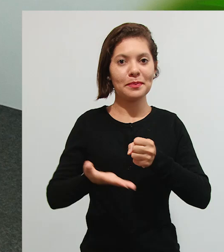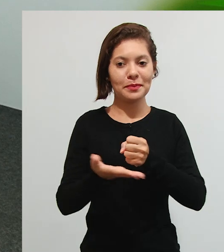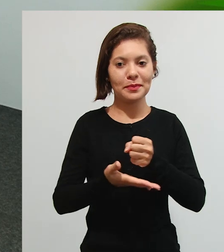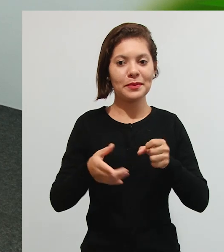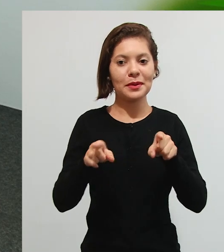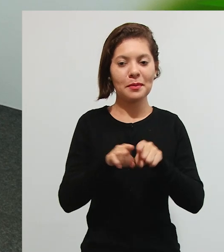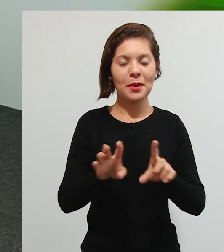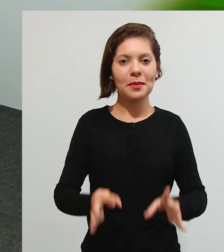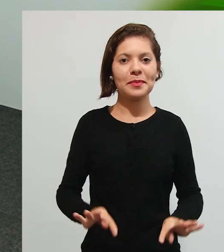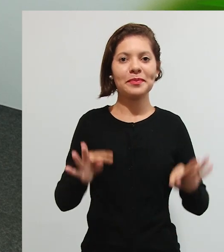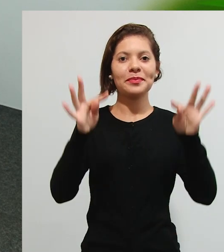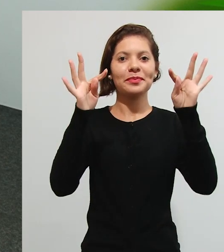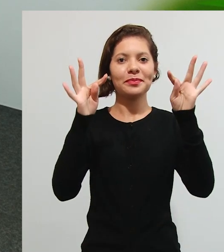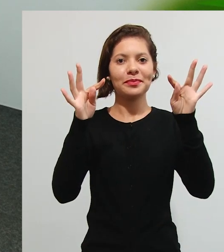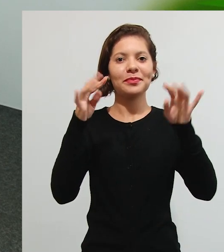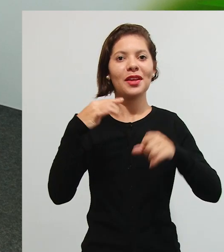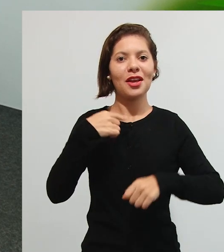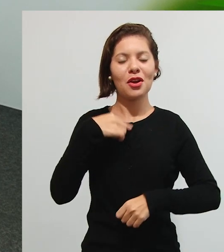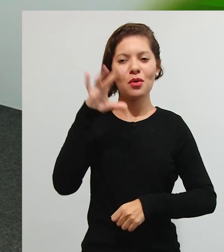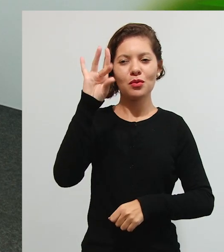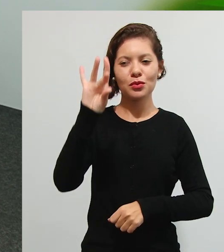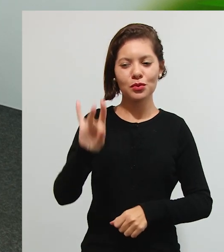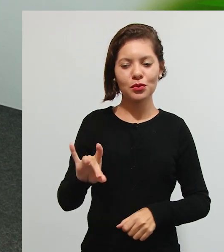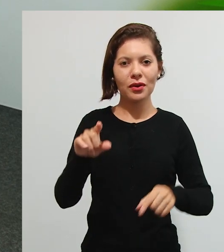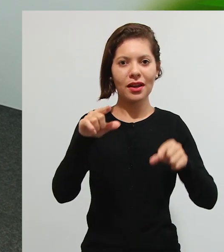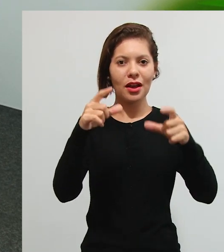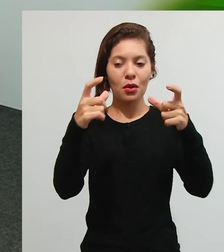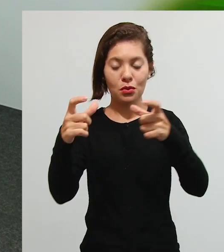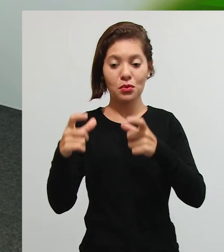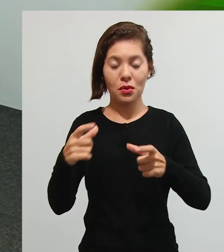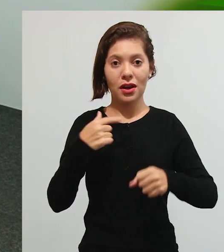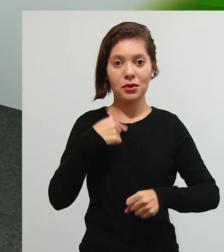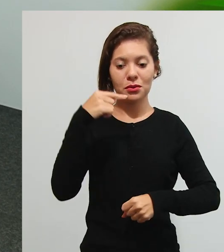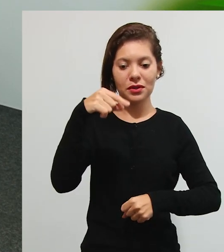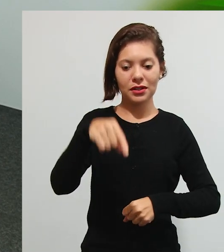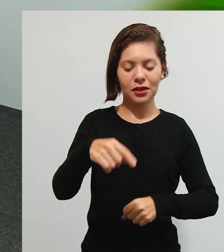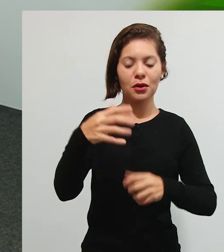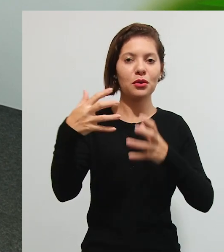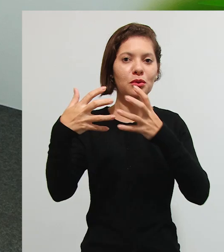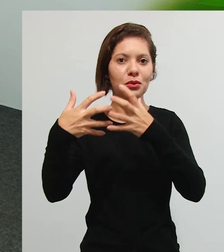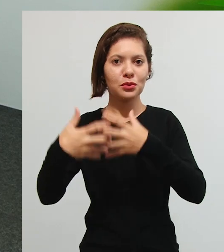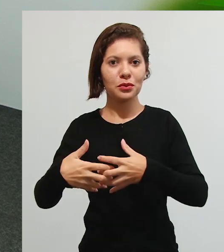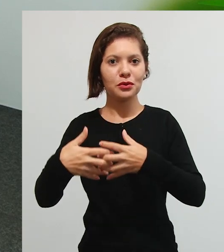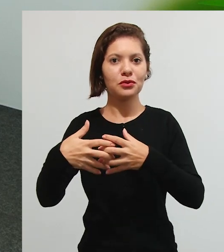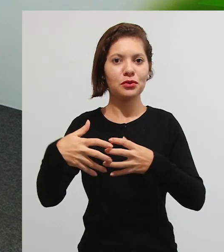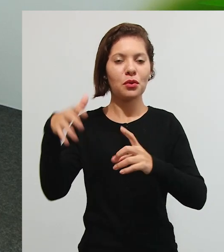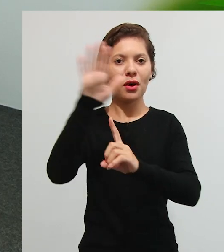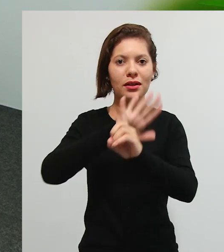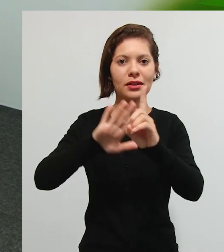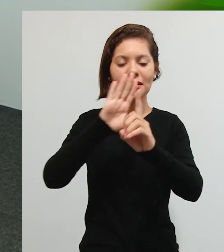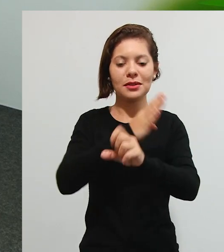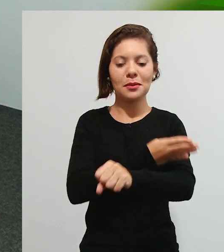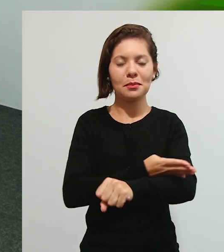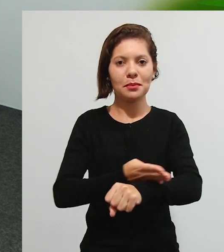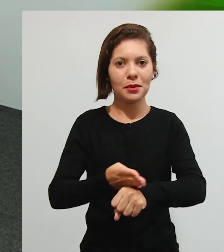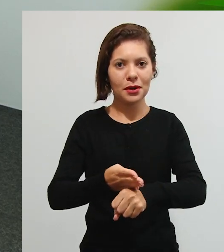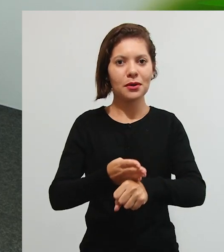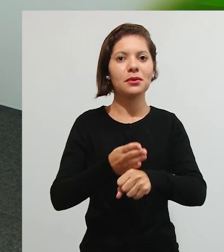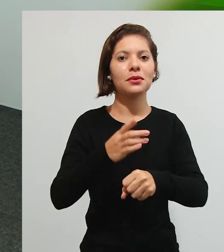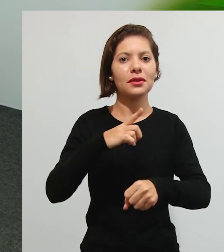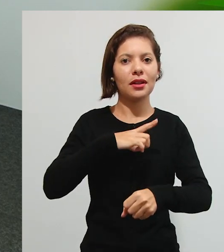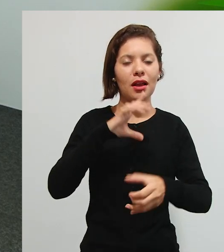e Tecnológica. Vou descrever o cenário que eu estou. Aqui o cenário do IFRO tem um fundo branco com